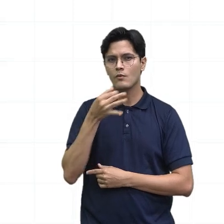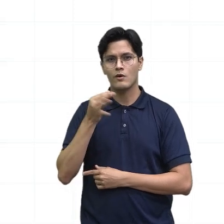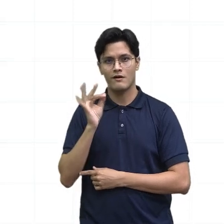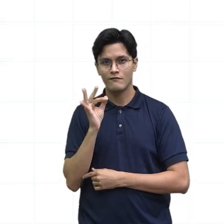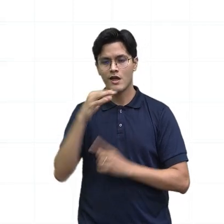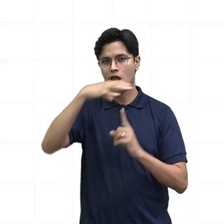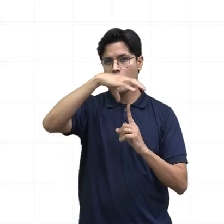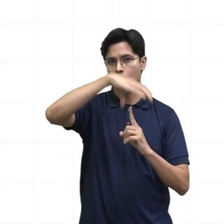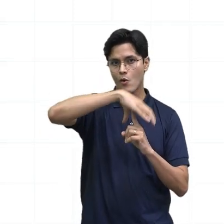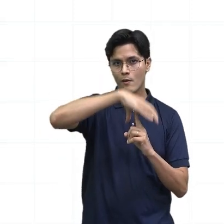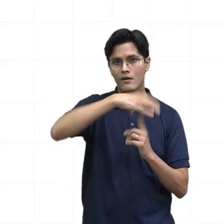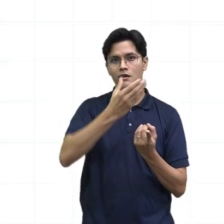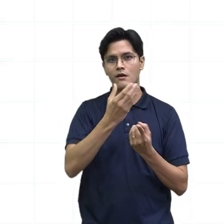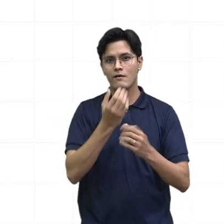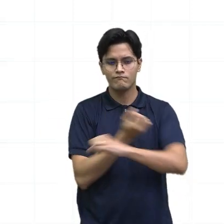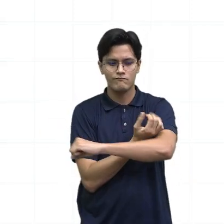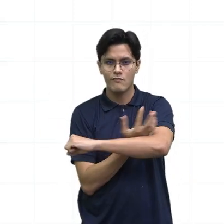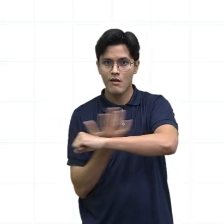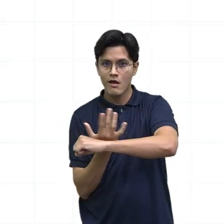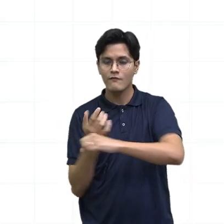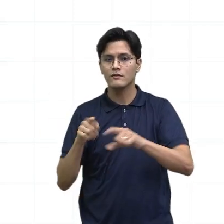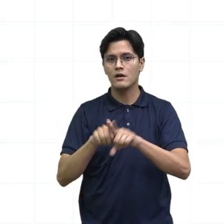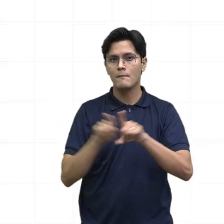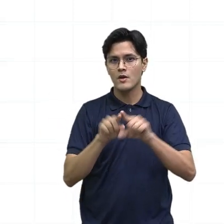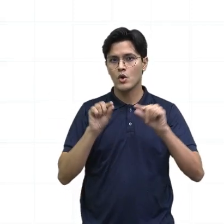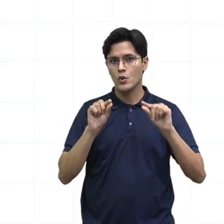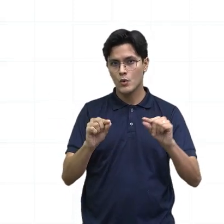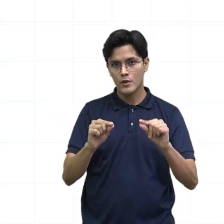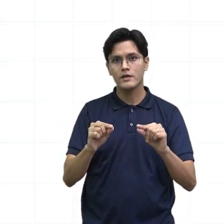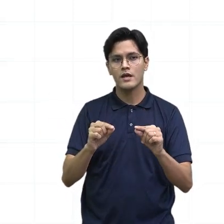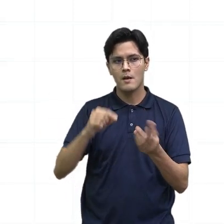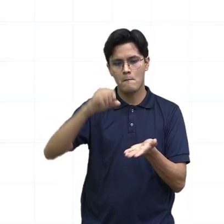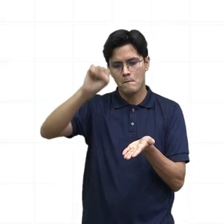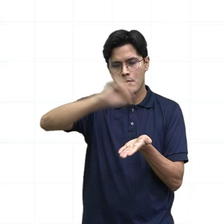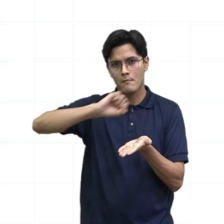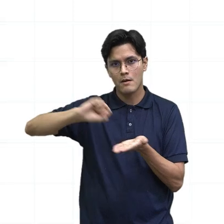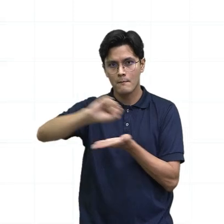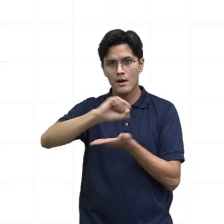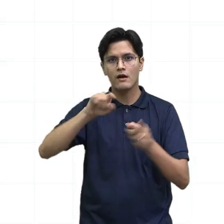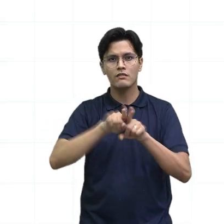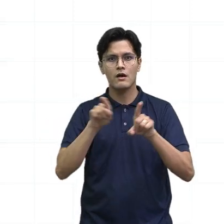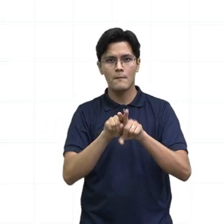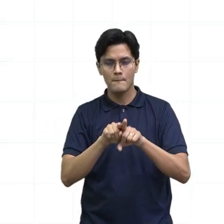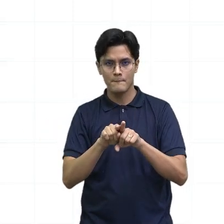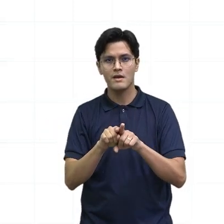ervas, especiarias, sucos de frutas, carne, frutos do